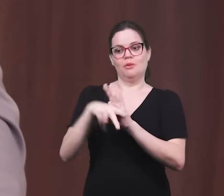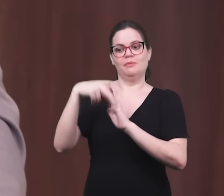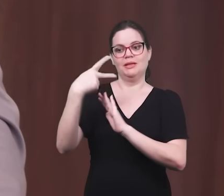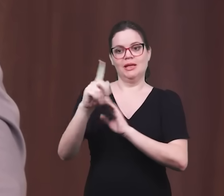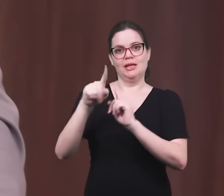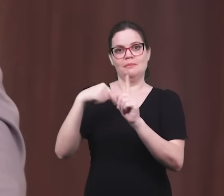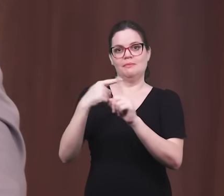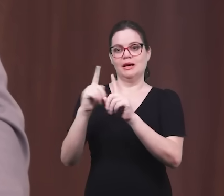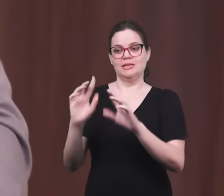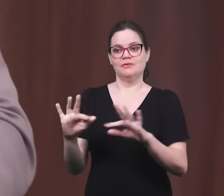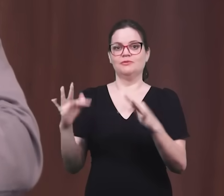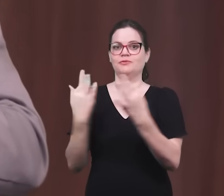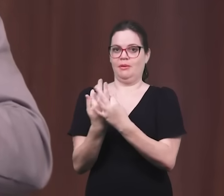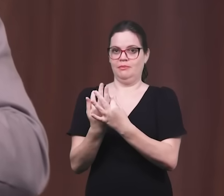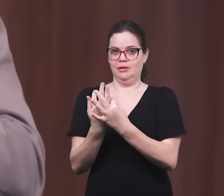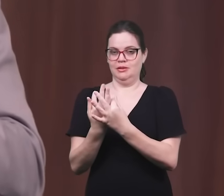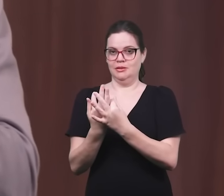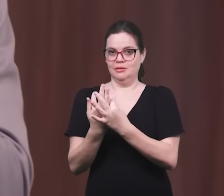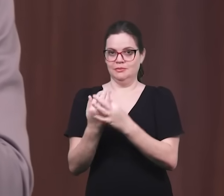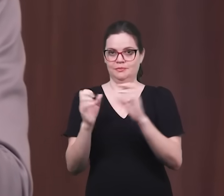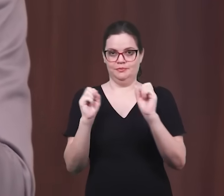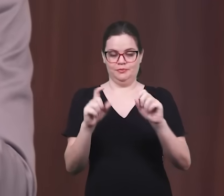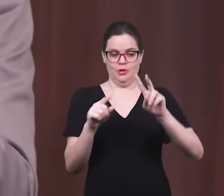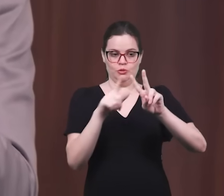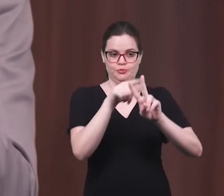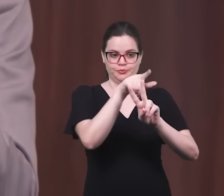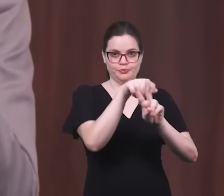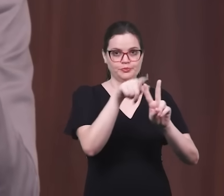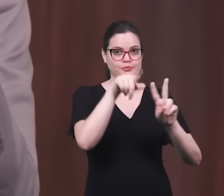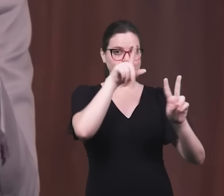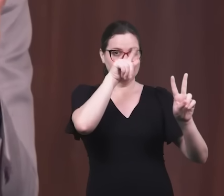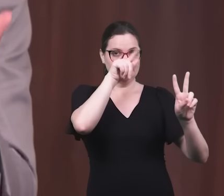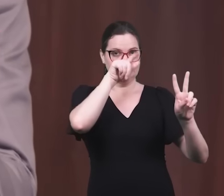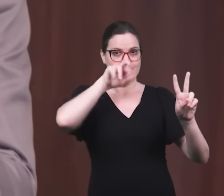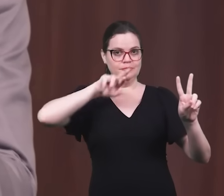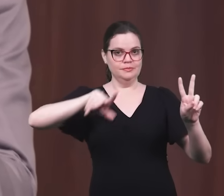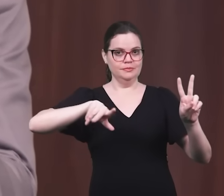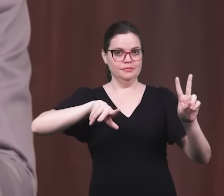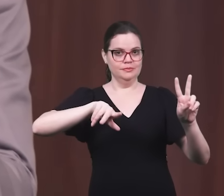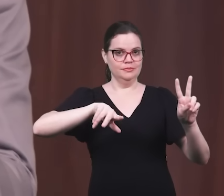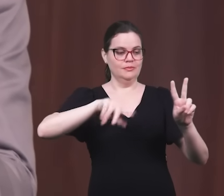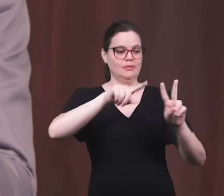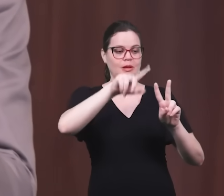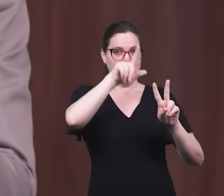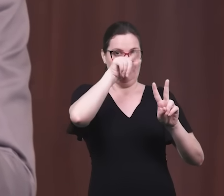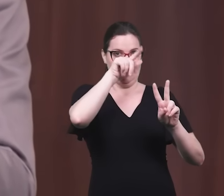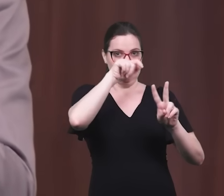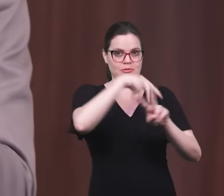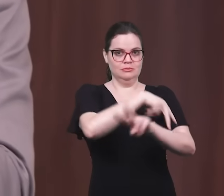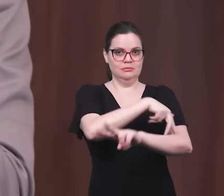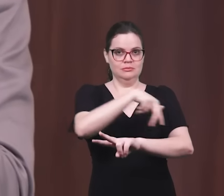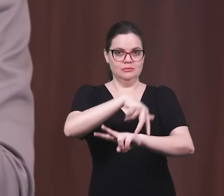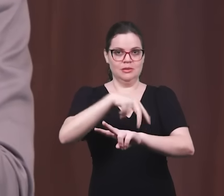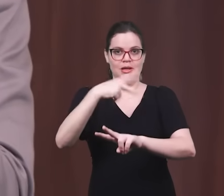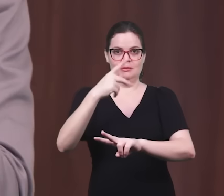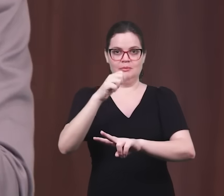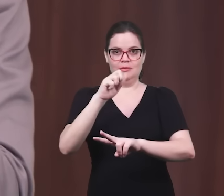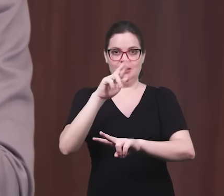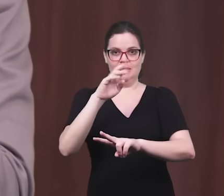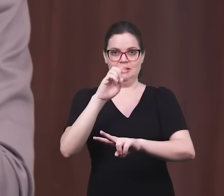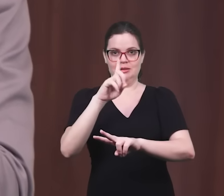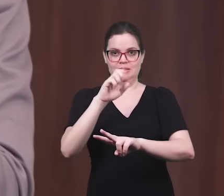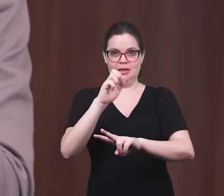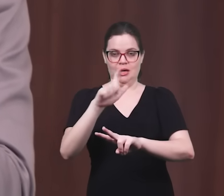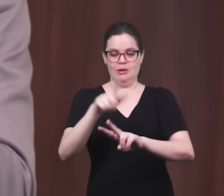que está a grande diferença. São dois modelos de pais. Um que faz ninho